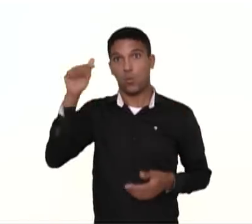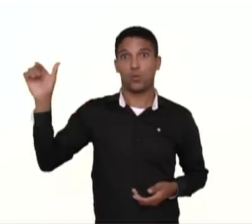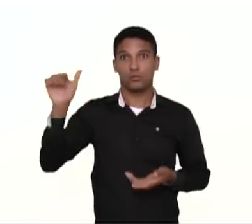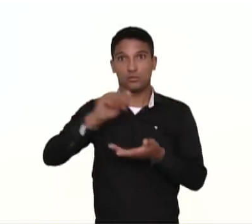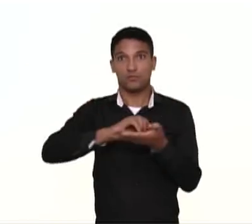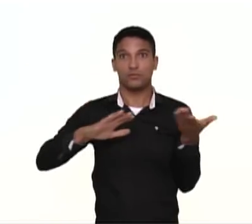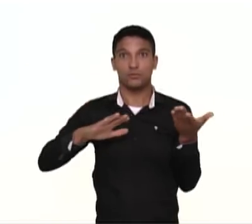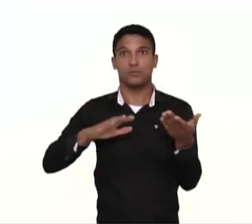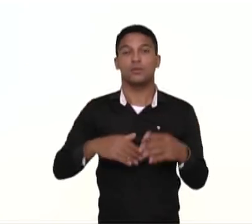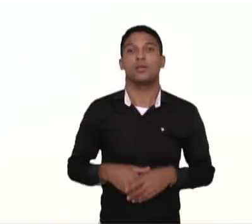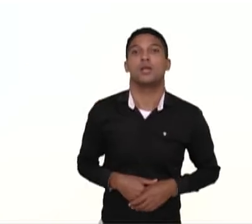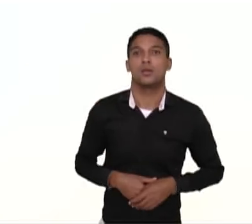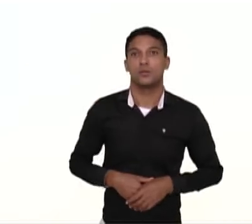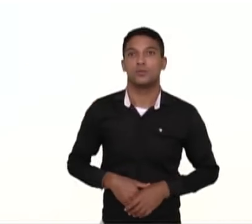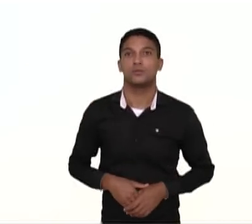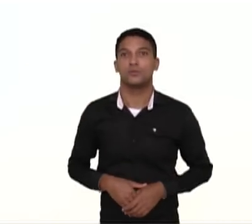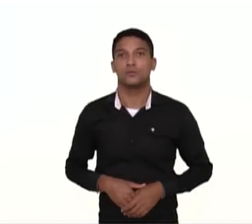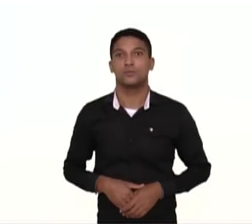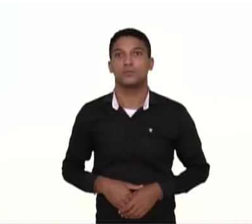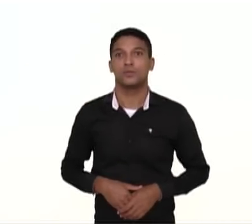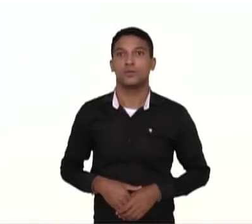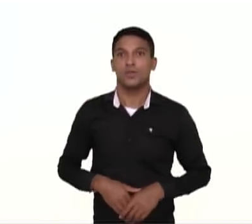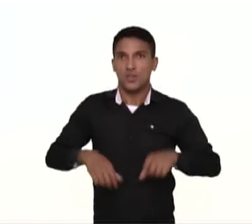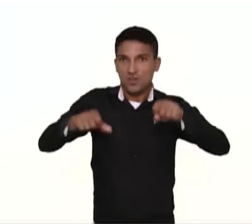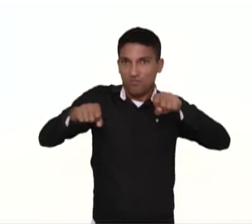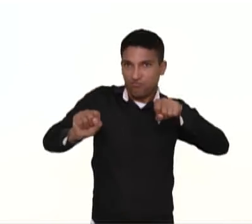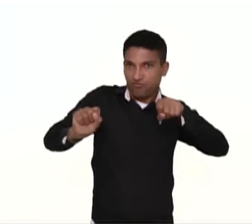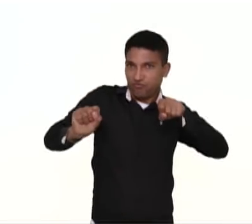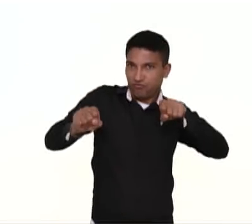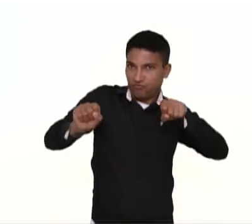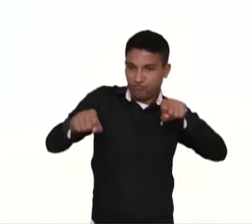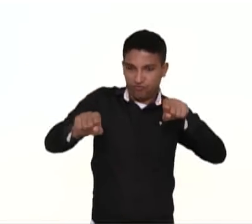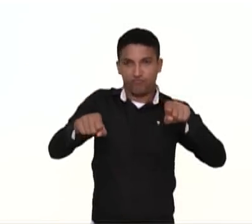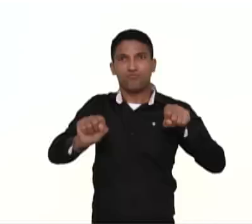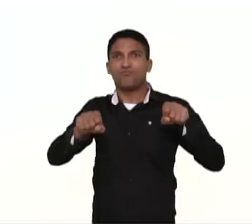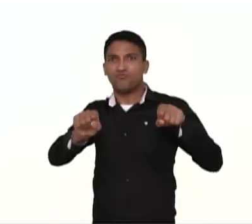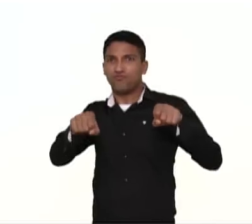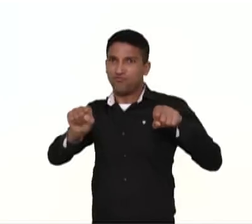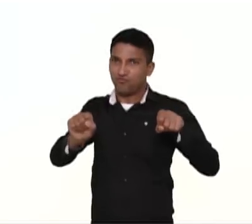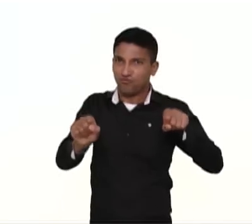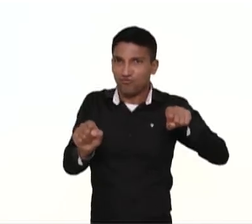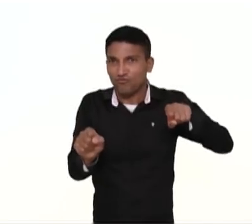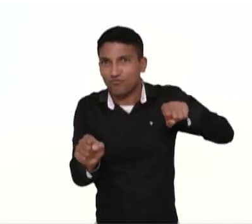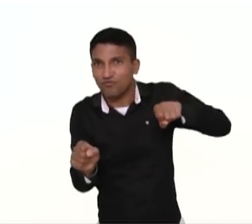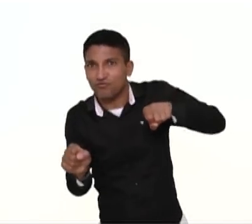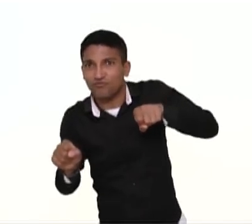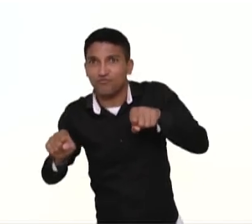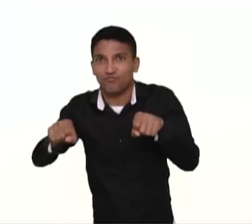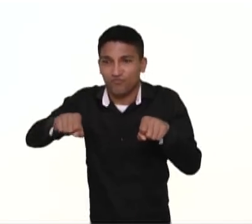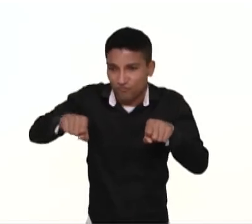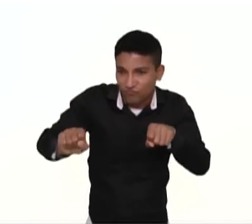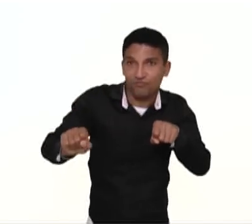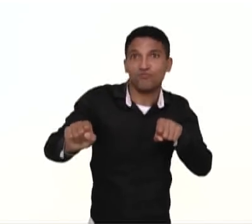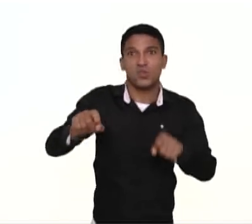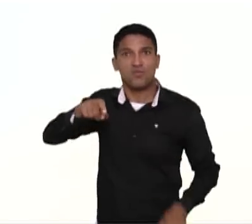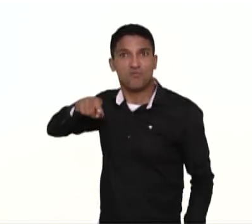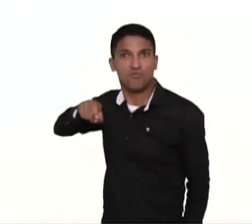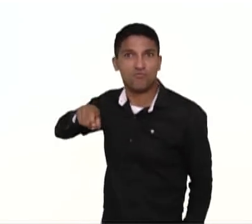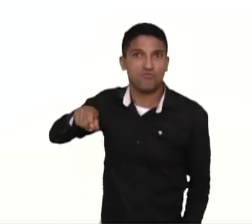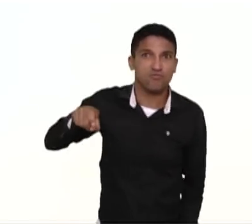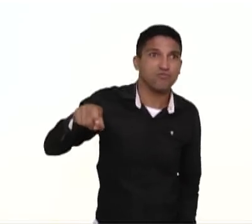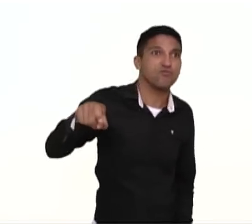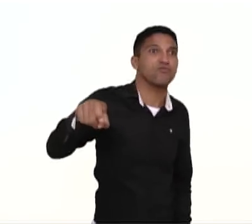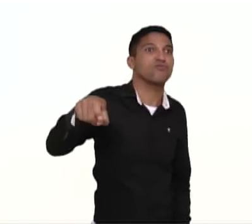percorreu 28 quilômetros em 30 minutos com velocidade constante. Então, o motociclista está lá,